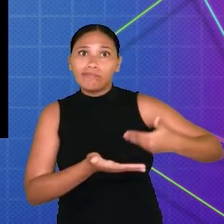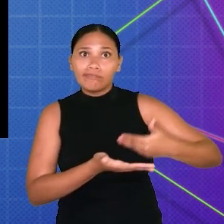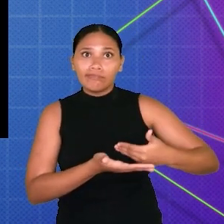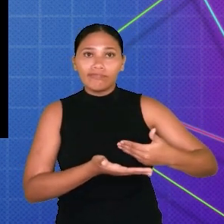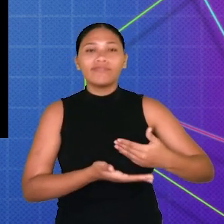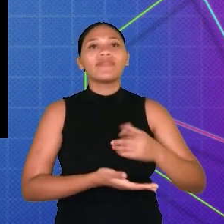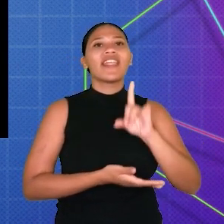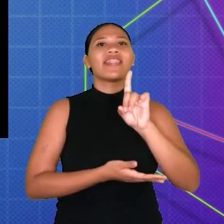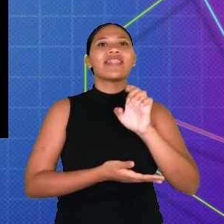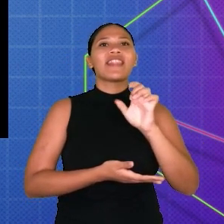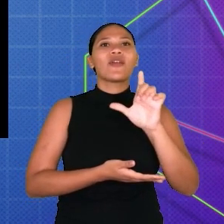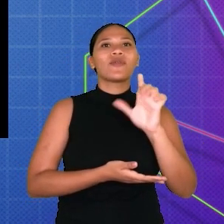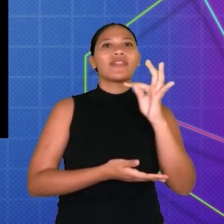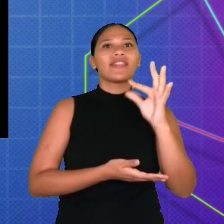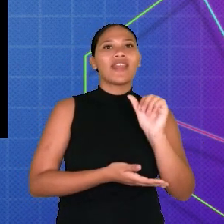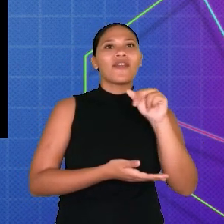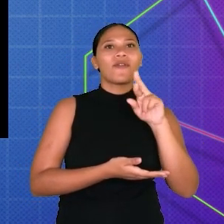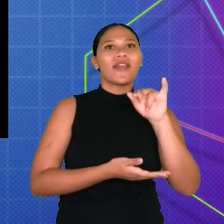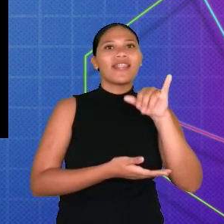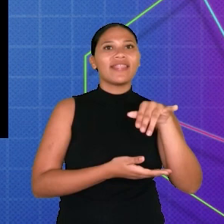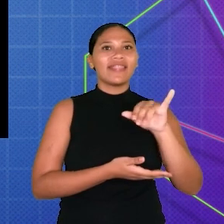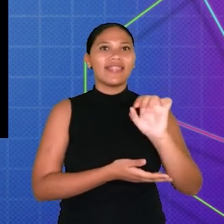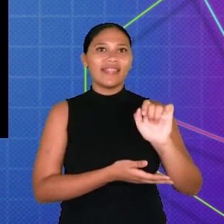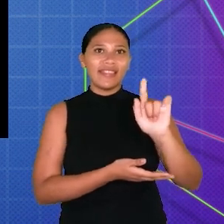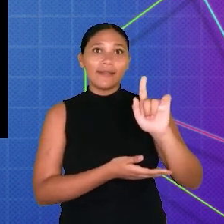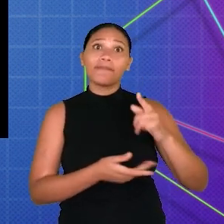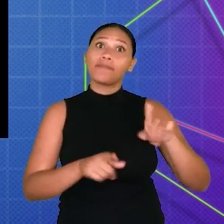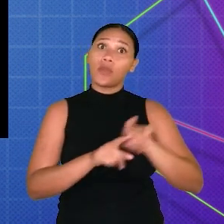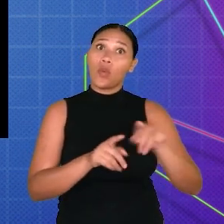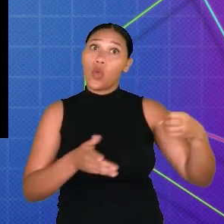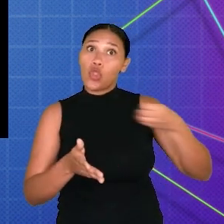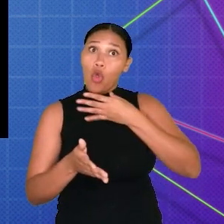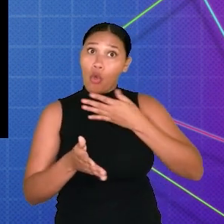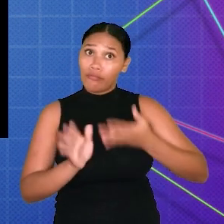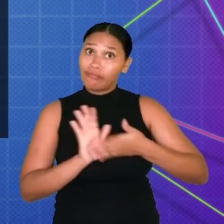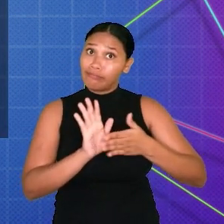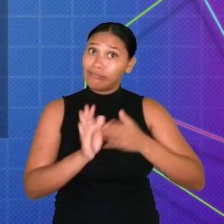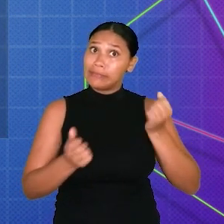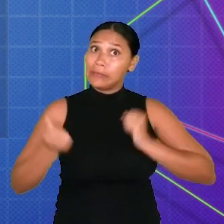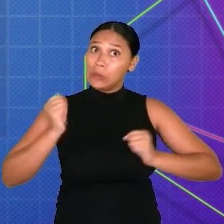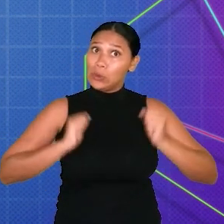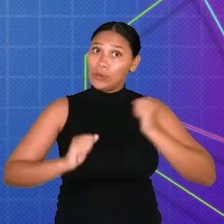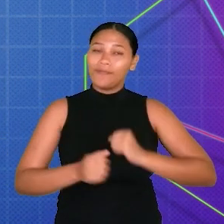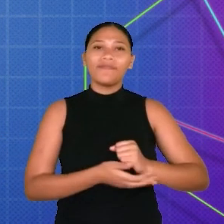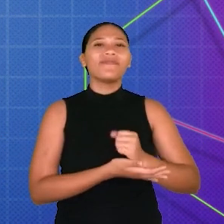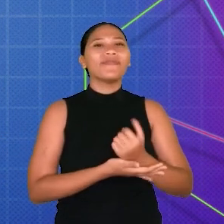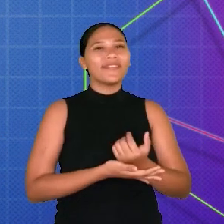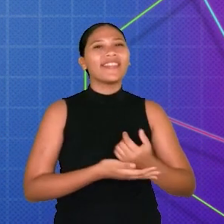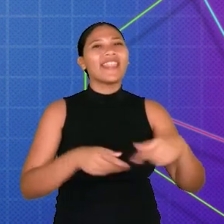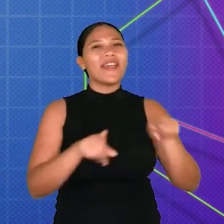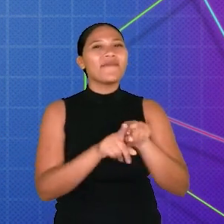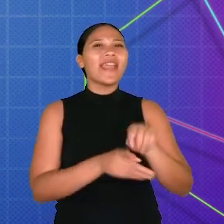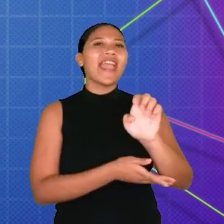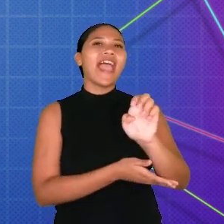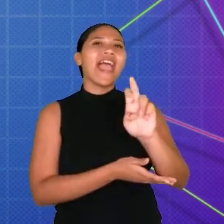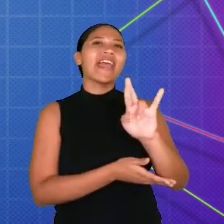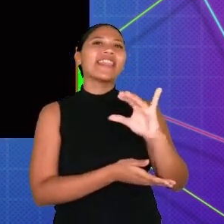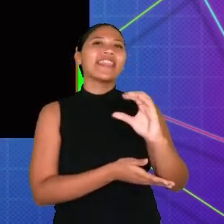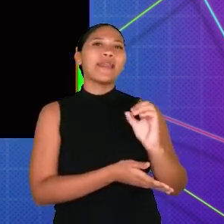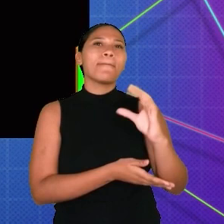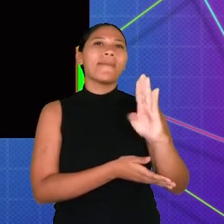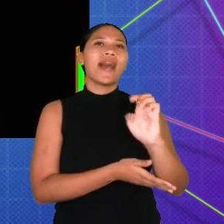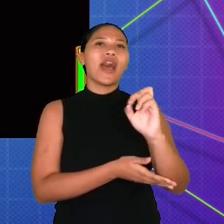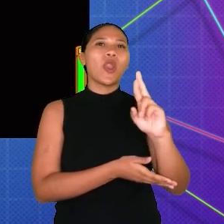recente, Deltarune. Os fãs estão aguardando o mais novo capítulo desse projeto. Eric Baroni caiu nas graças